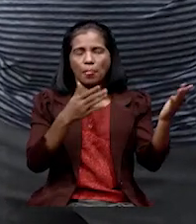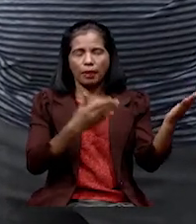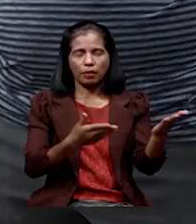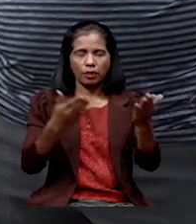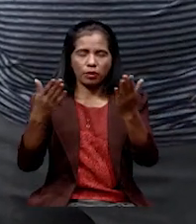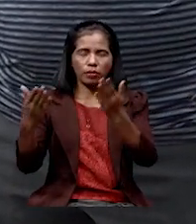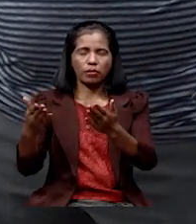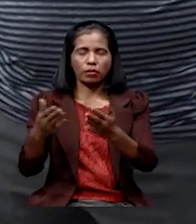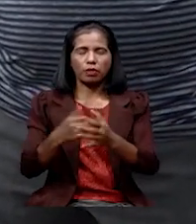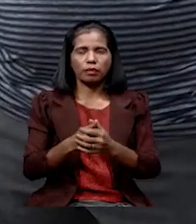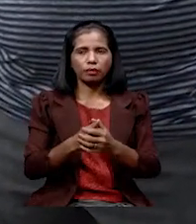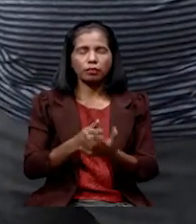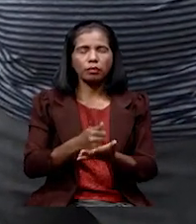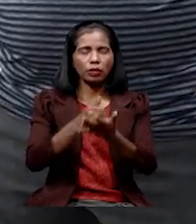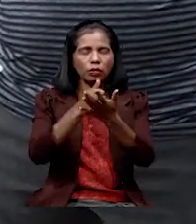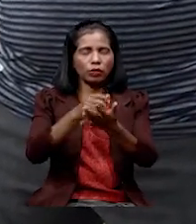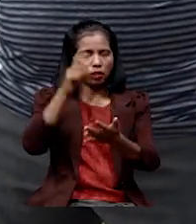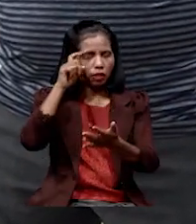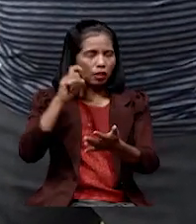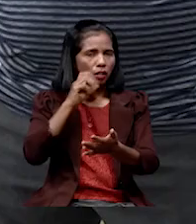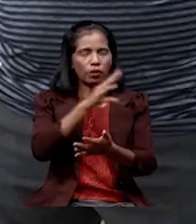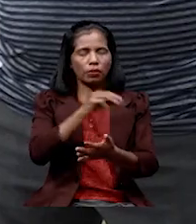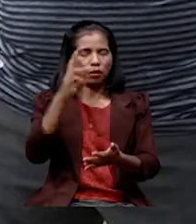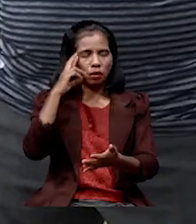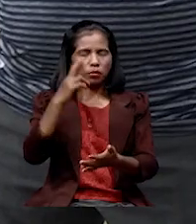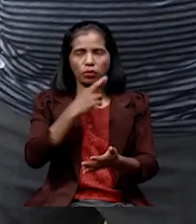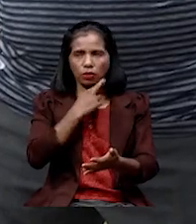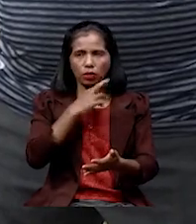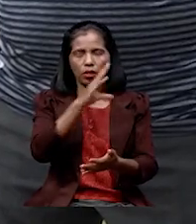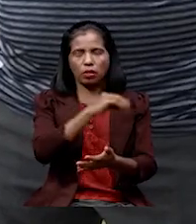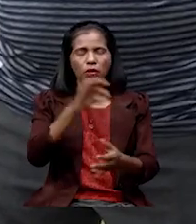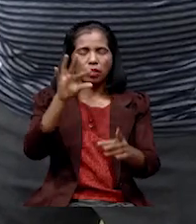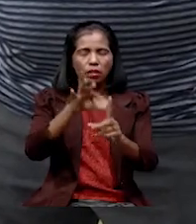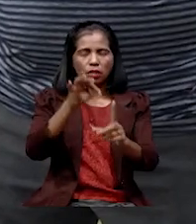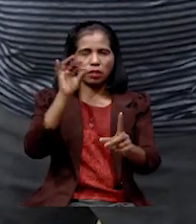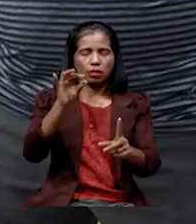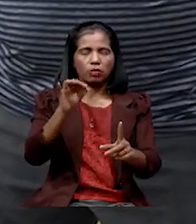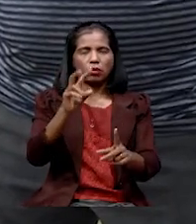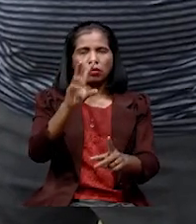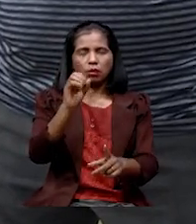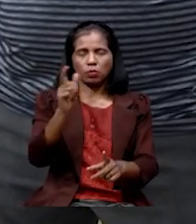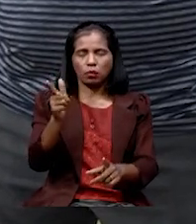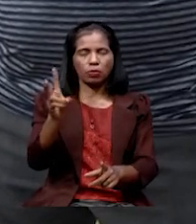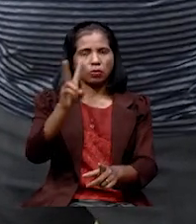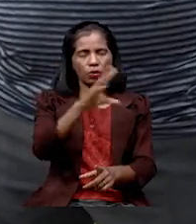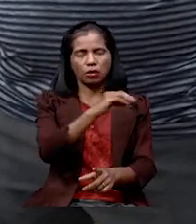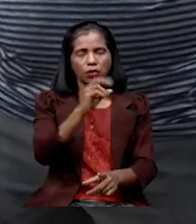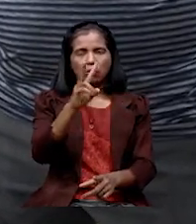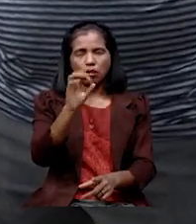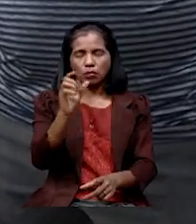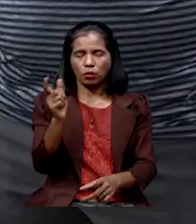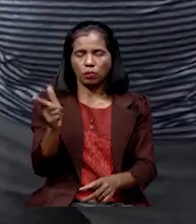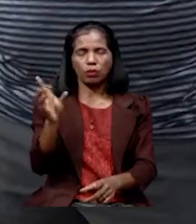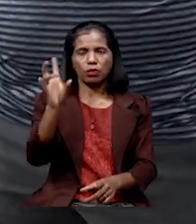karela Sanana Gusmaung pa Elisang 2023 Elisang 2022 pa ukung ia gubernur Sanana Gamai. Nema kaim